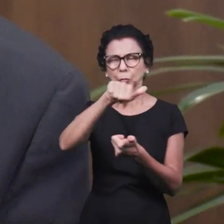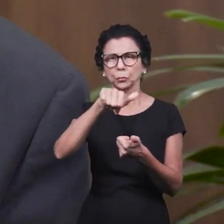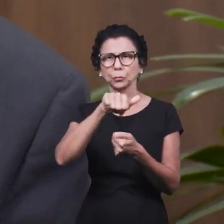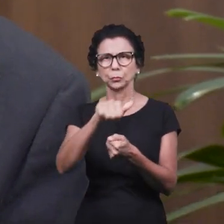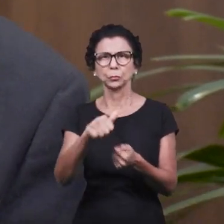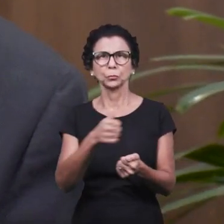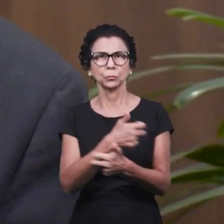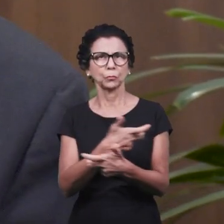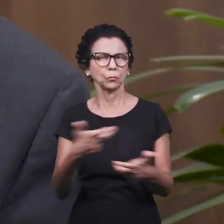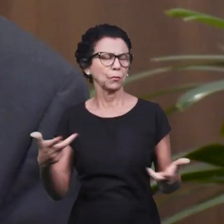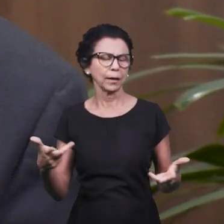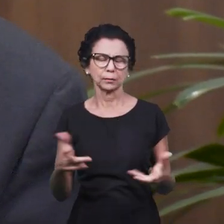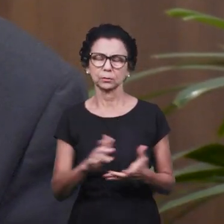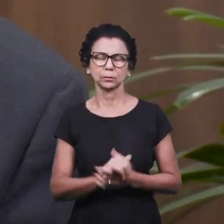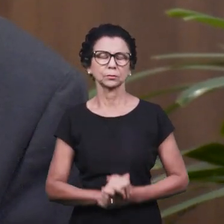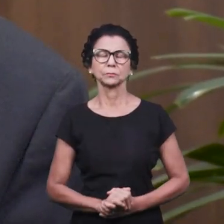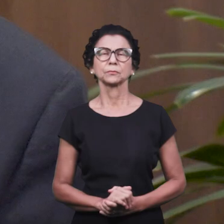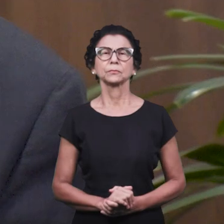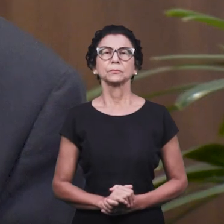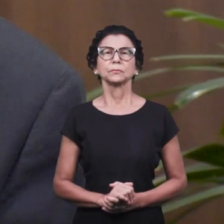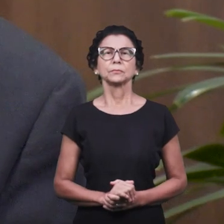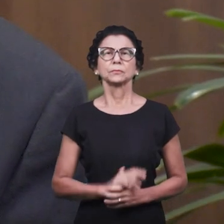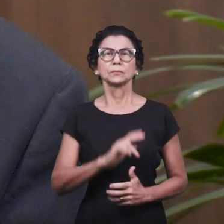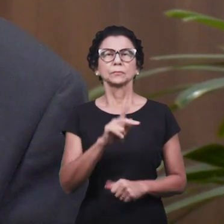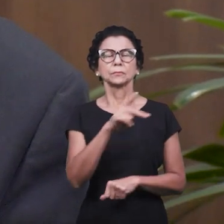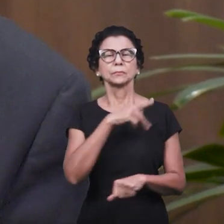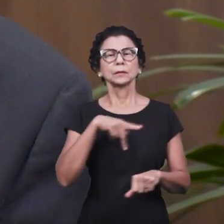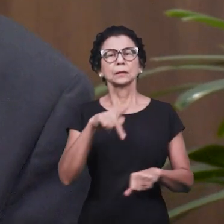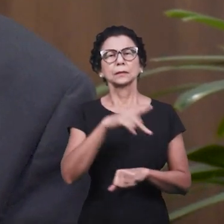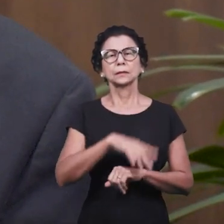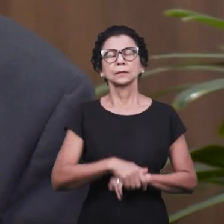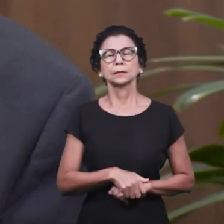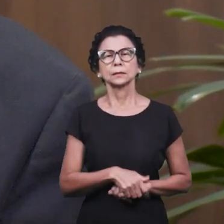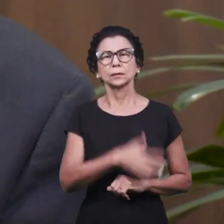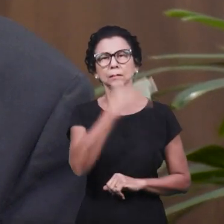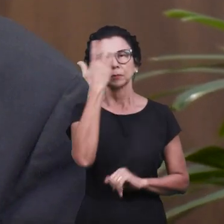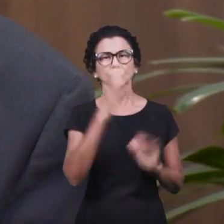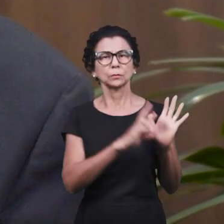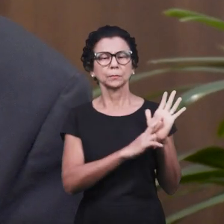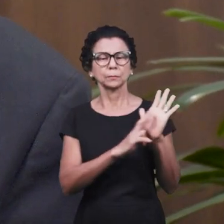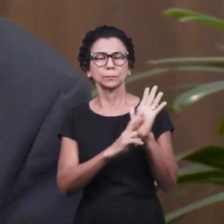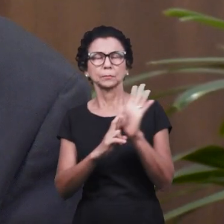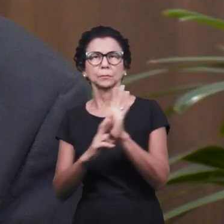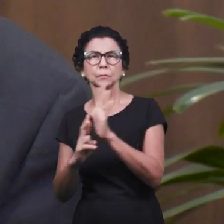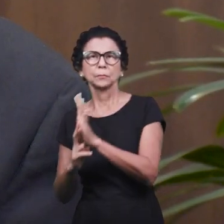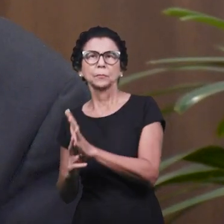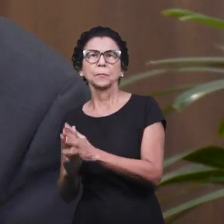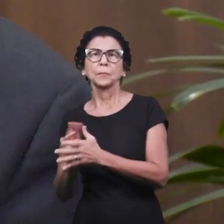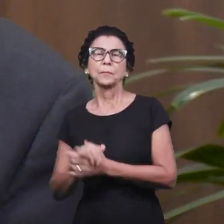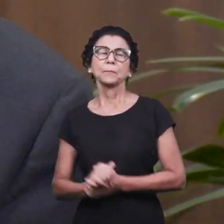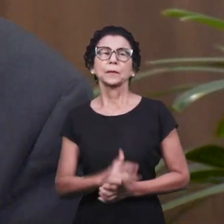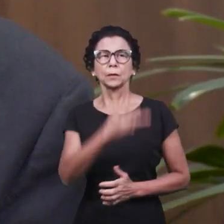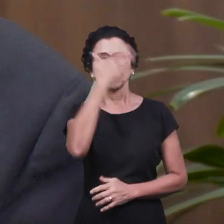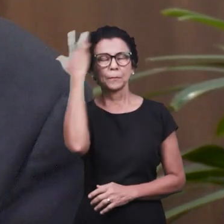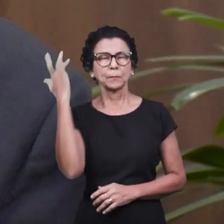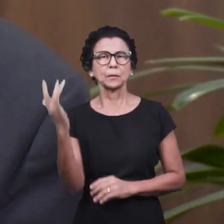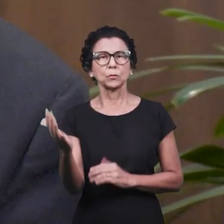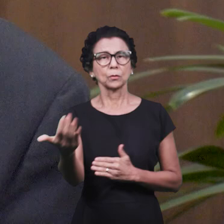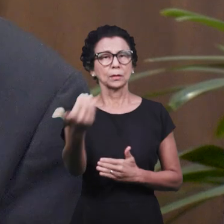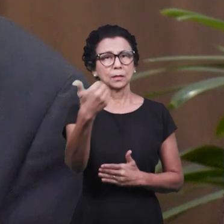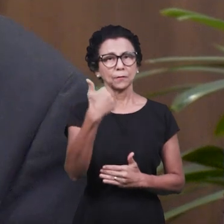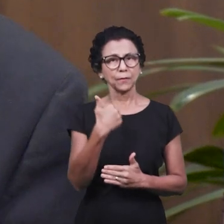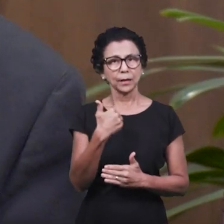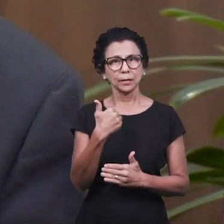Polônia, já falei, enfim, são vários intercambistas. São os inbounds, aqueles que a gente recebe e também enviamos para